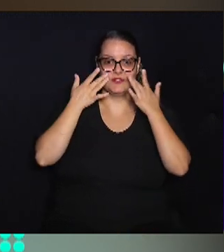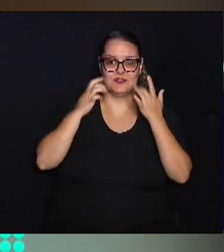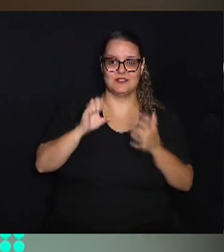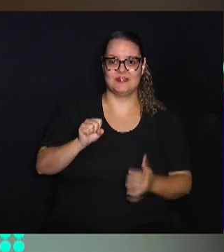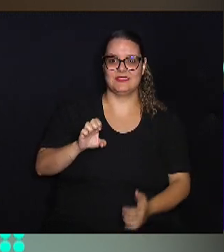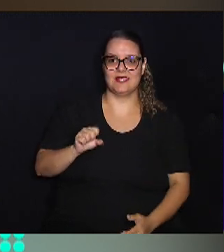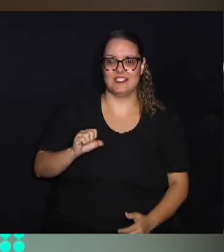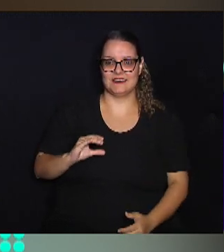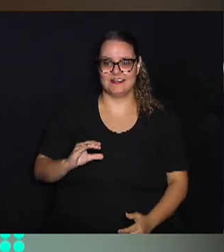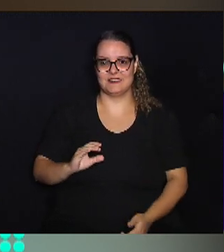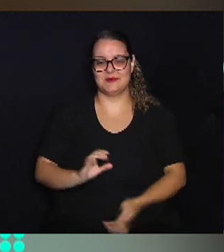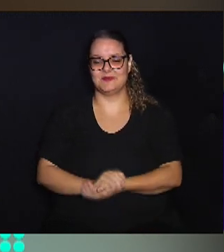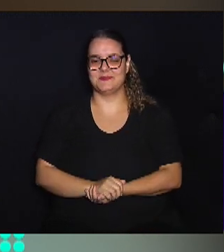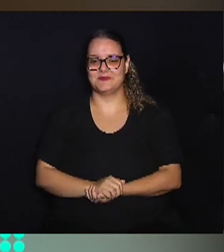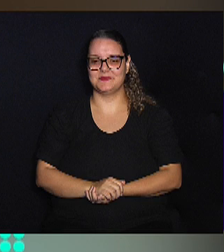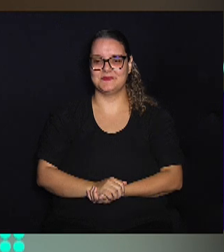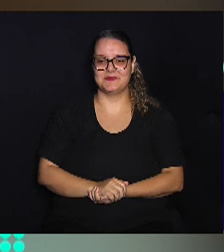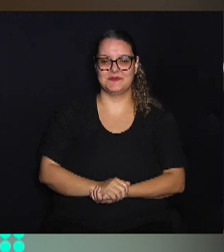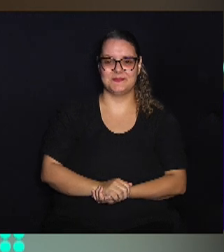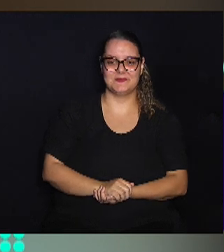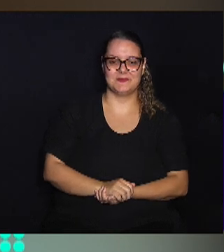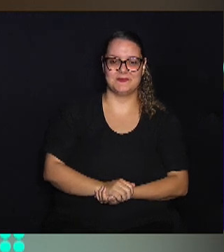Sesc Campinas.